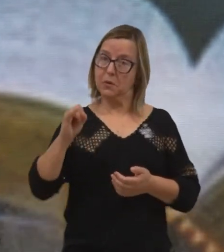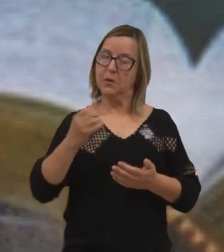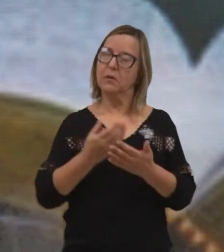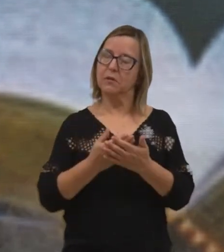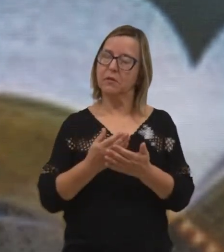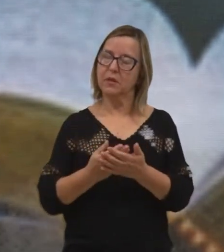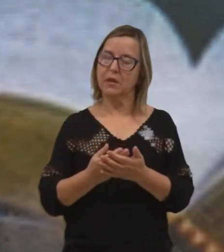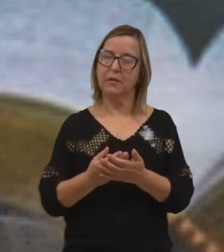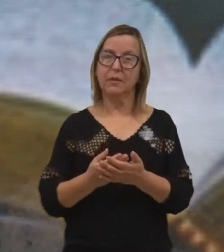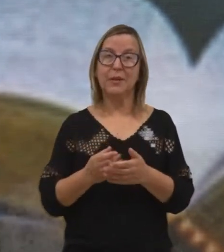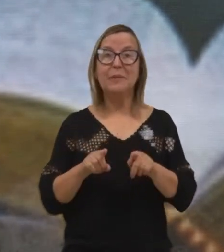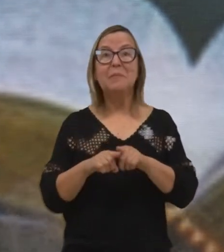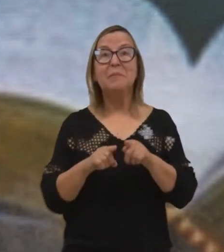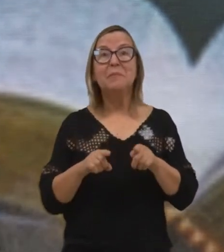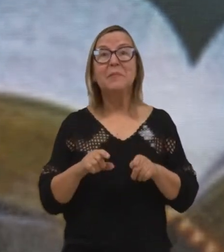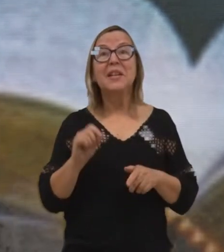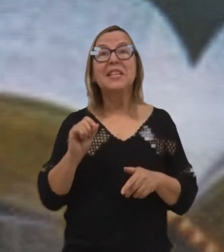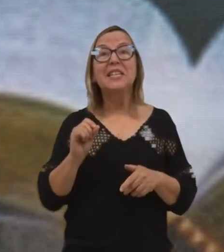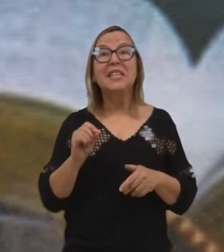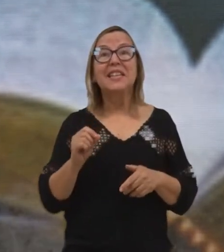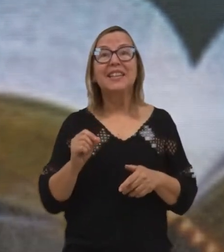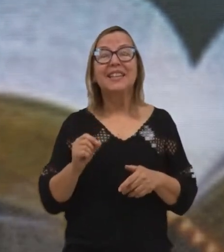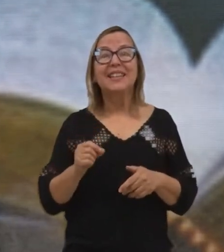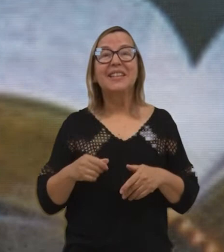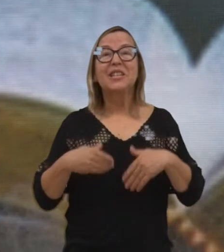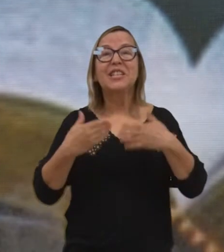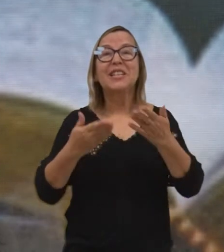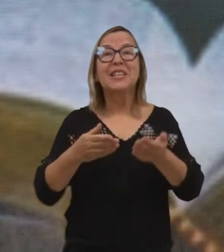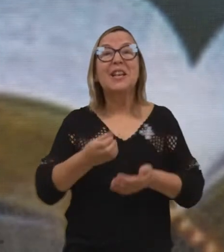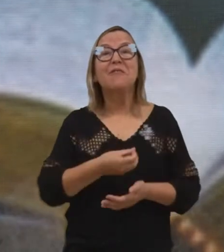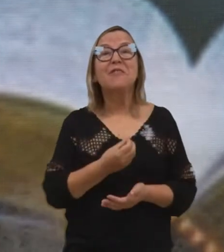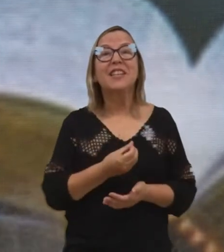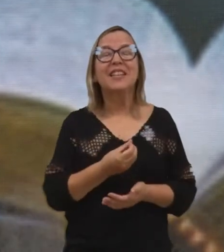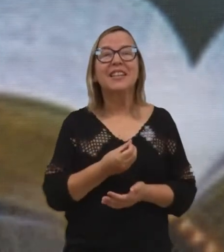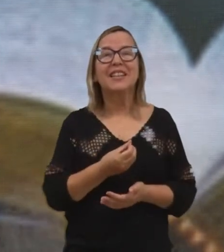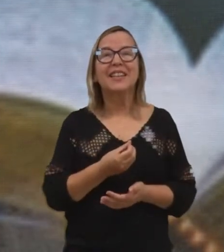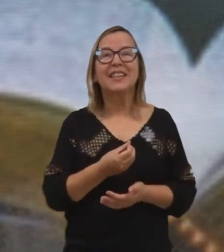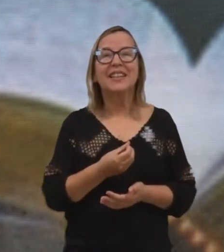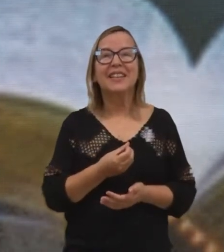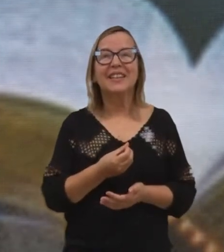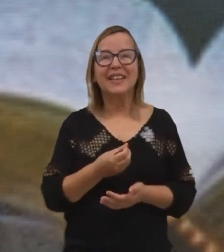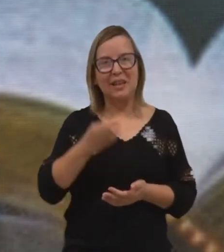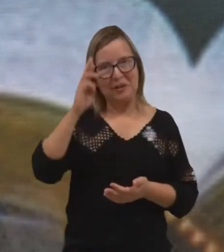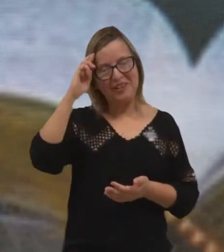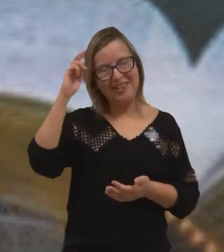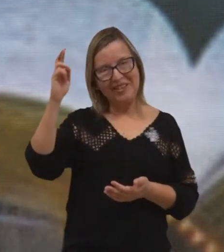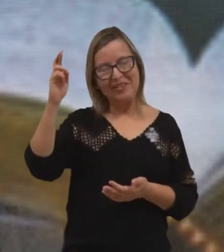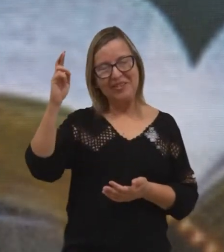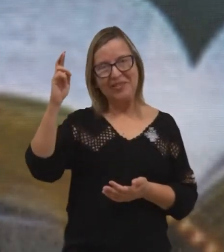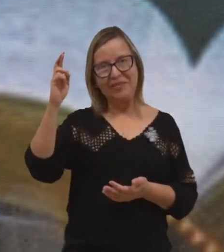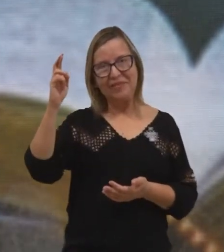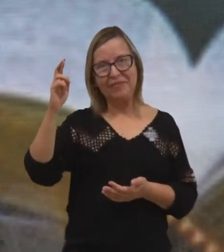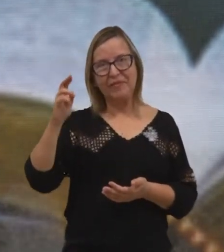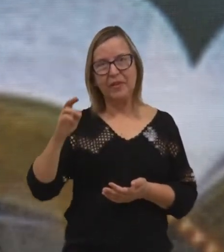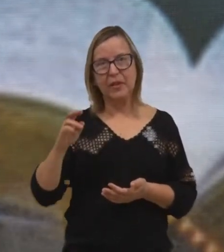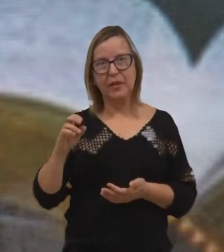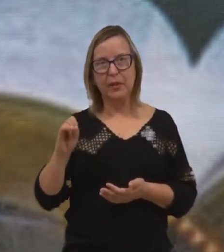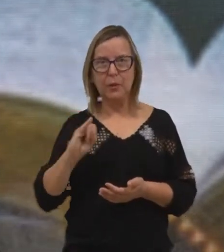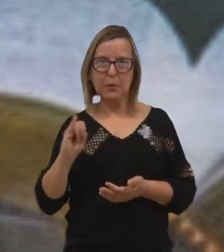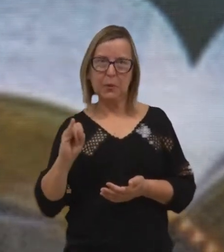Mas quem te dá a vida? Primeira coisa, quem nos dá a vida é o Senhor. O ímpio, ele pode